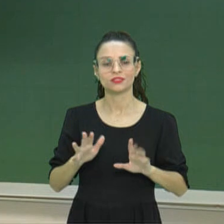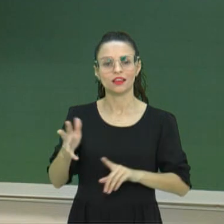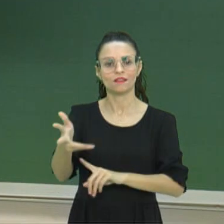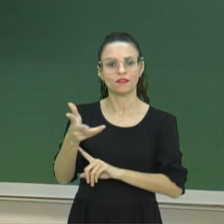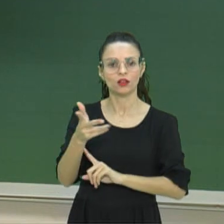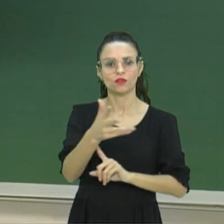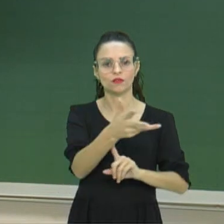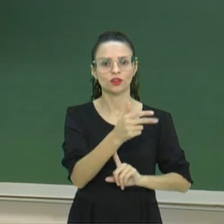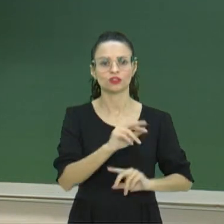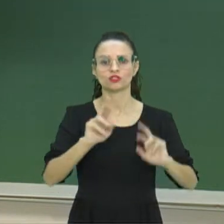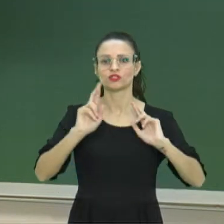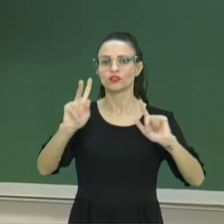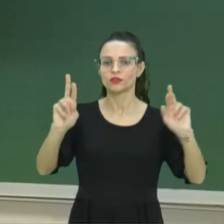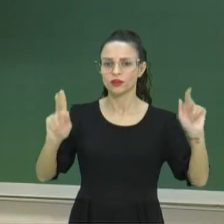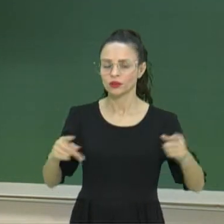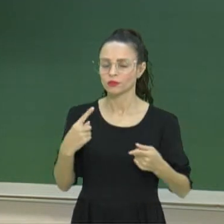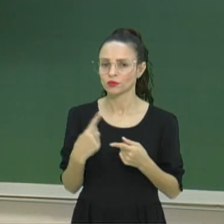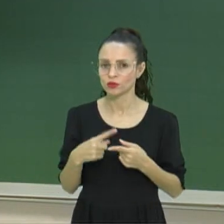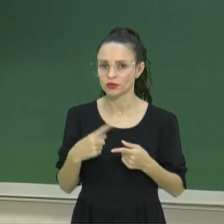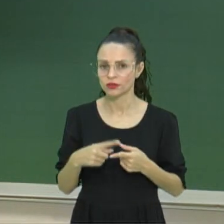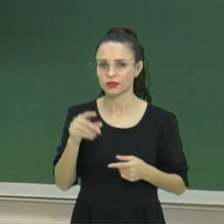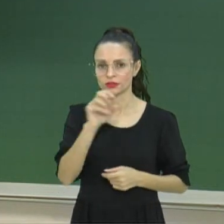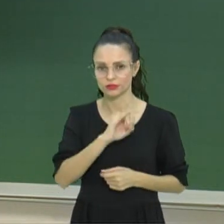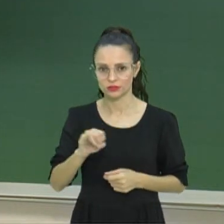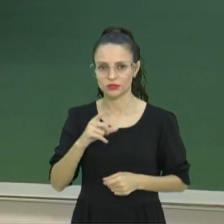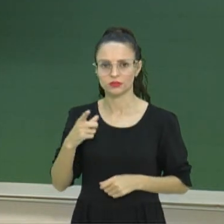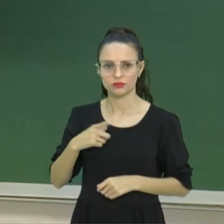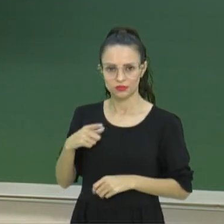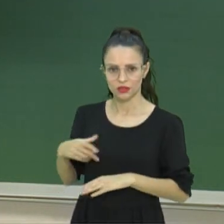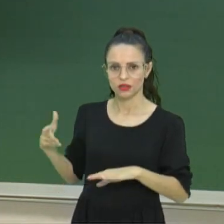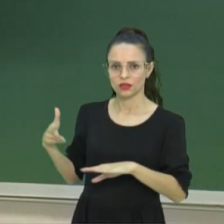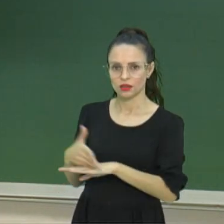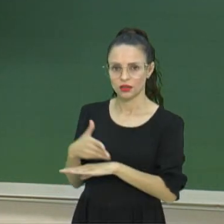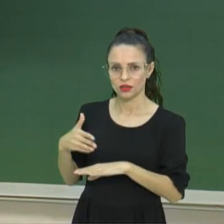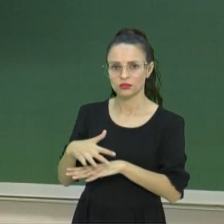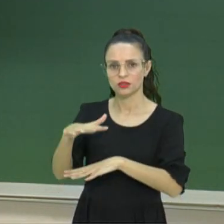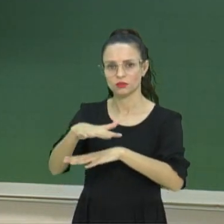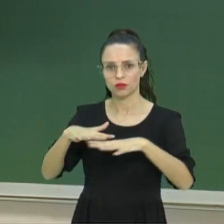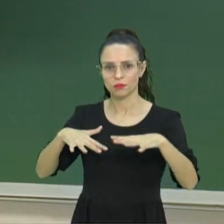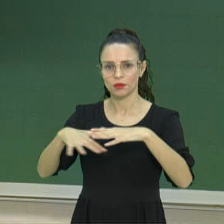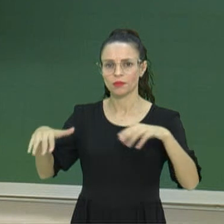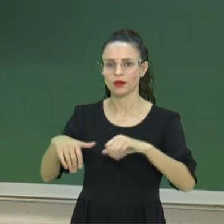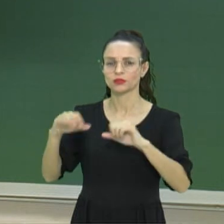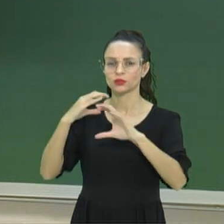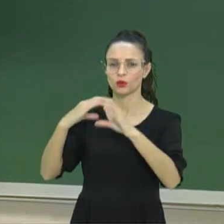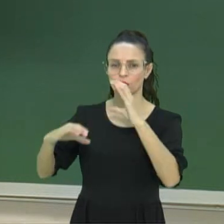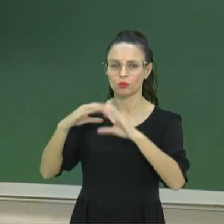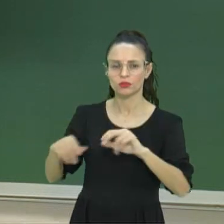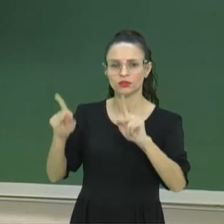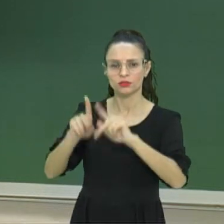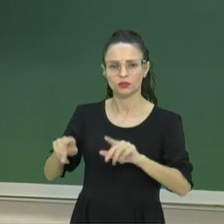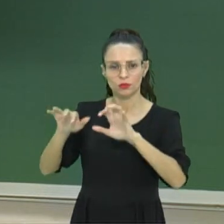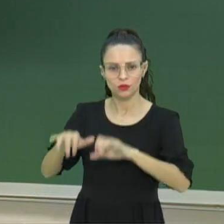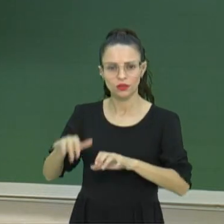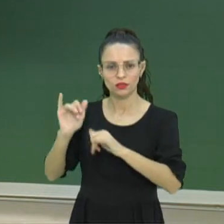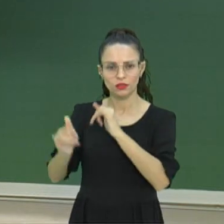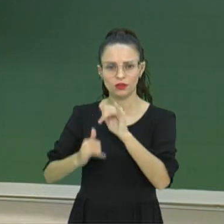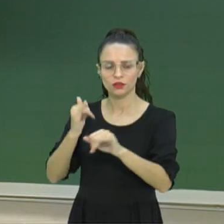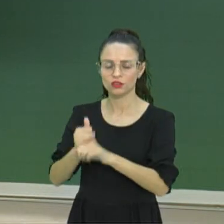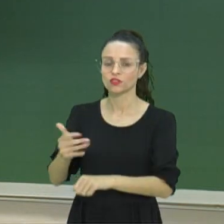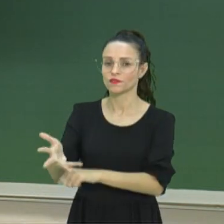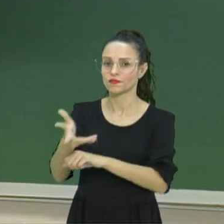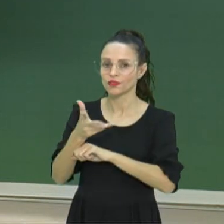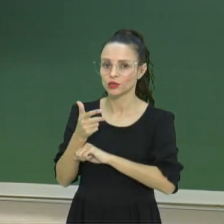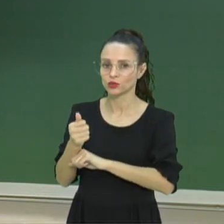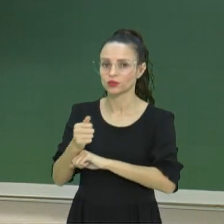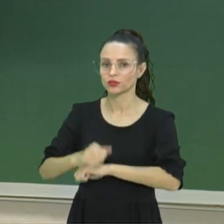diferentes, né? Porque quanto mais se tem acesso à rede de computadores, à internet, a